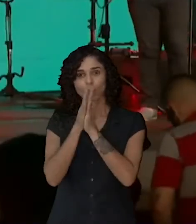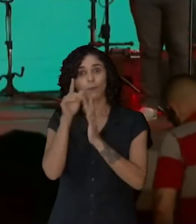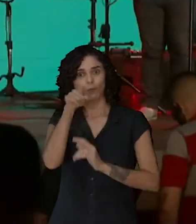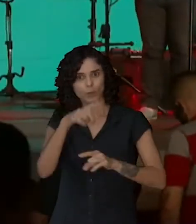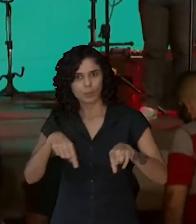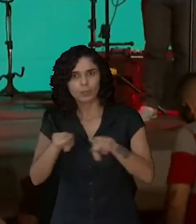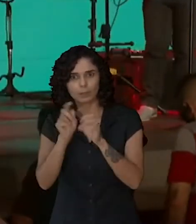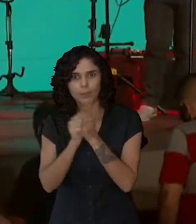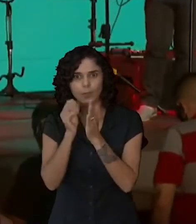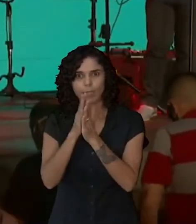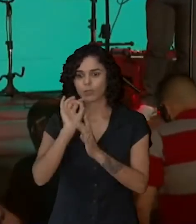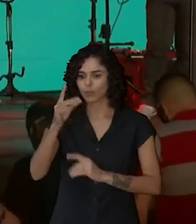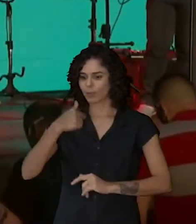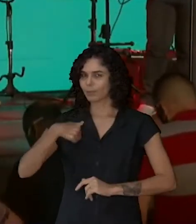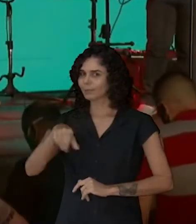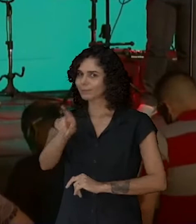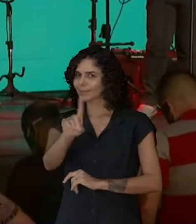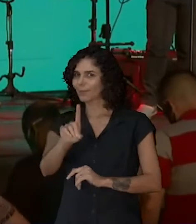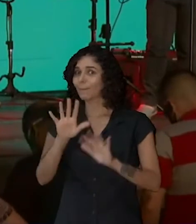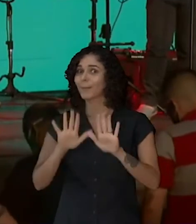Deus quer.